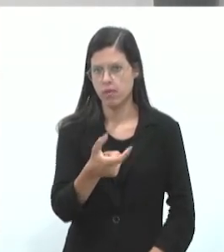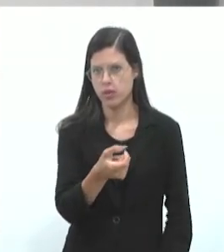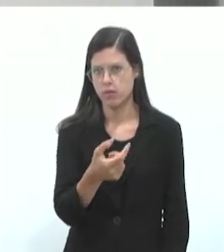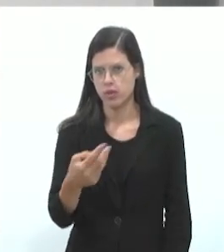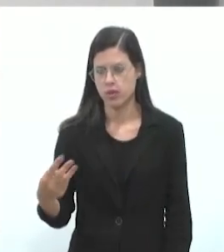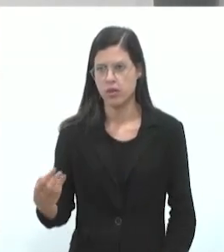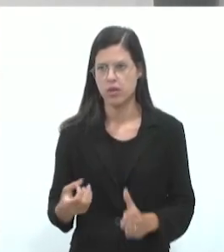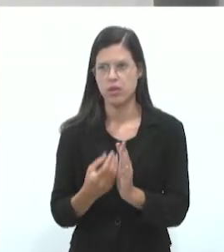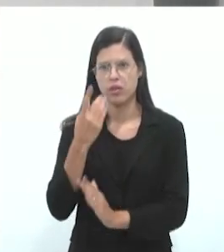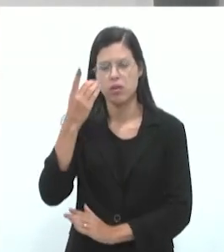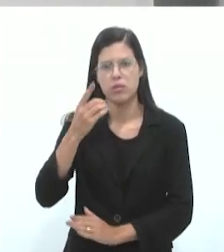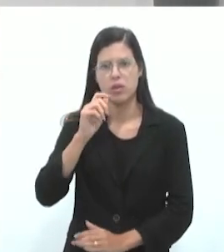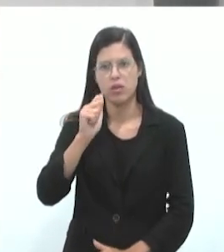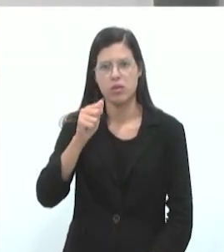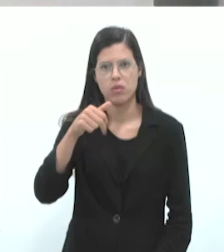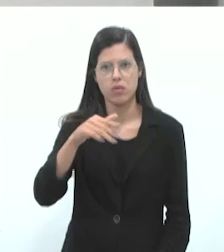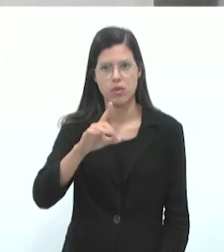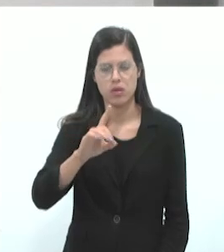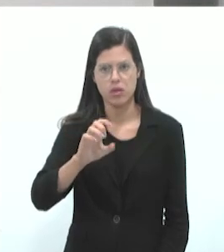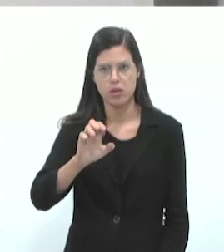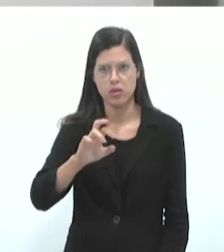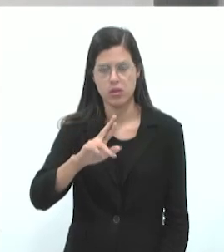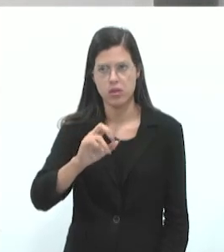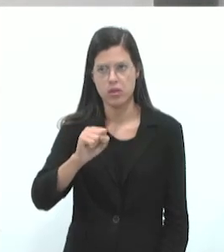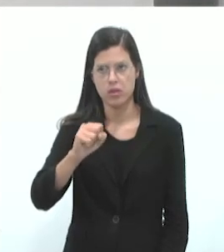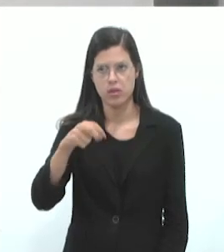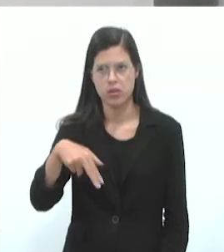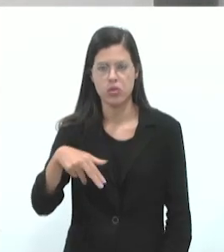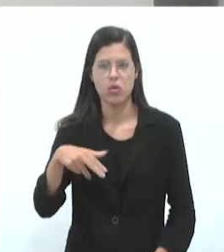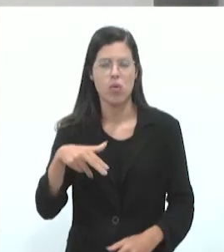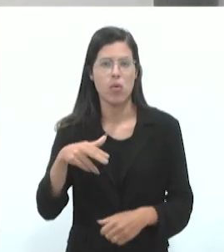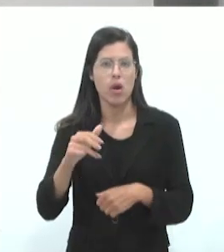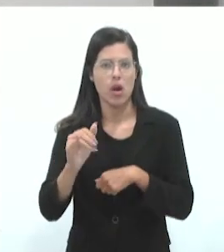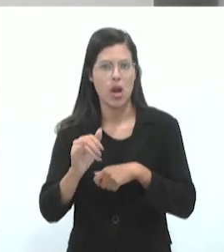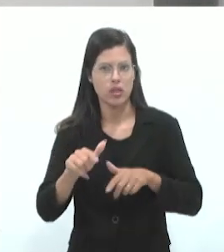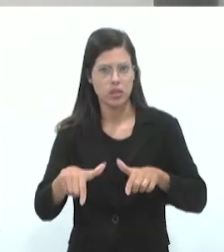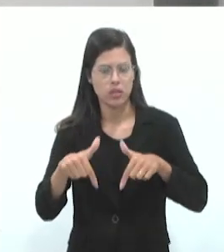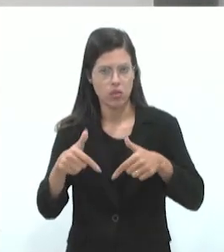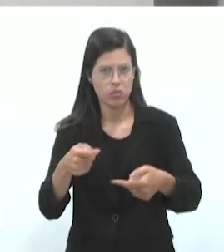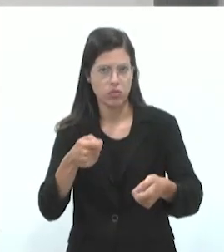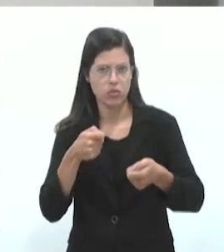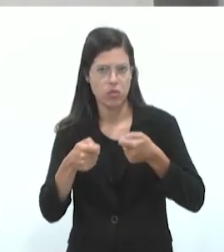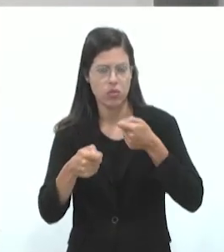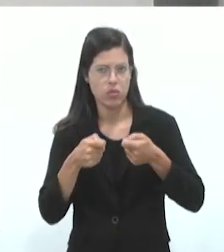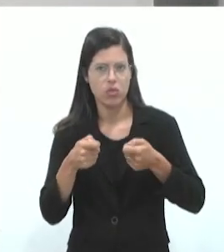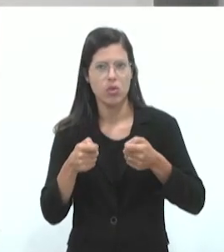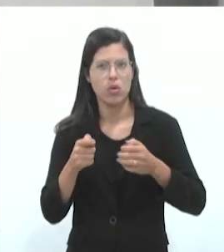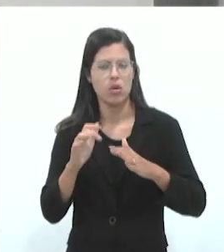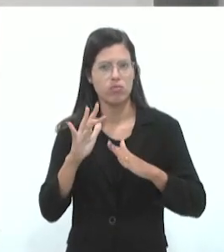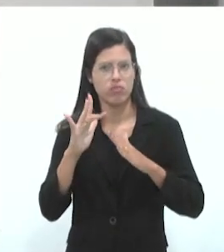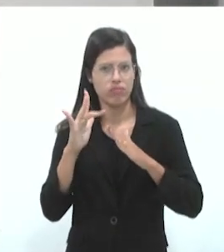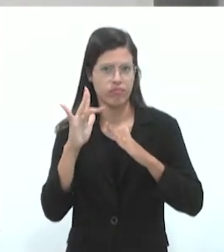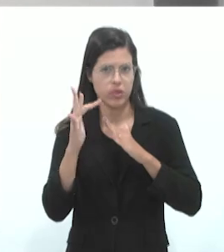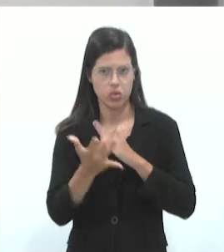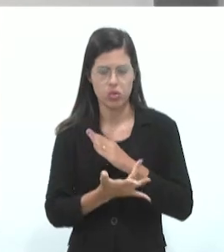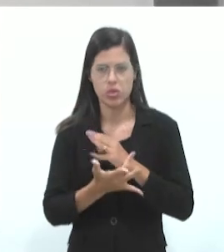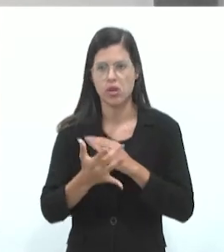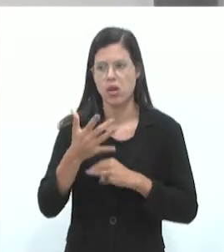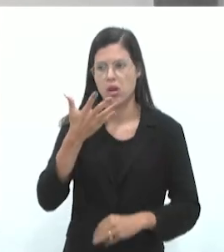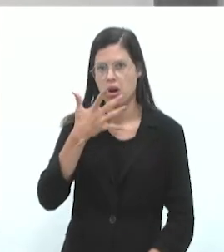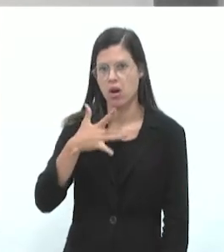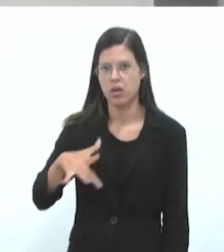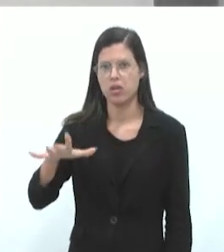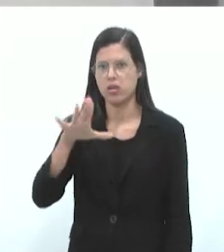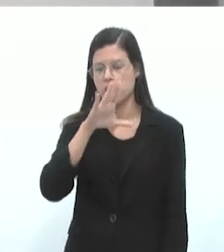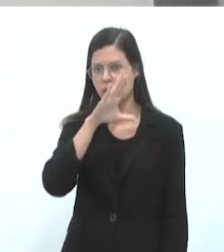autoria do deputado Anderson Moraes, que estabelece medidas de controle ao acesso às redes sociais por crianças e adolescentes na forma